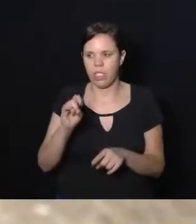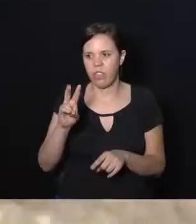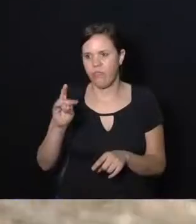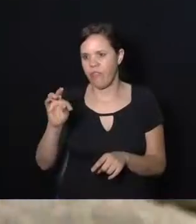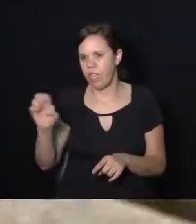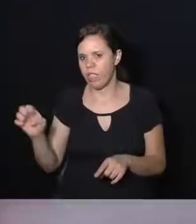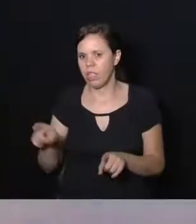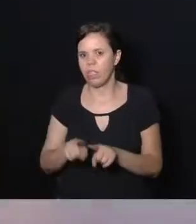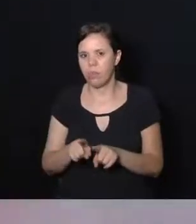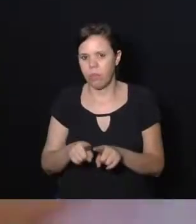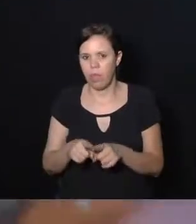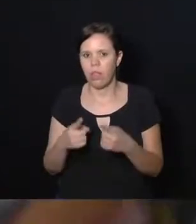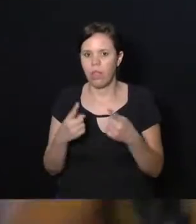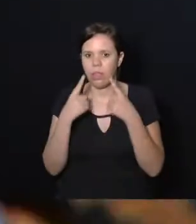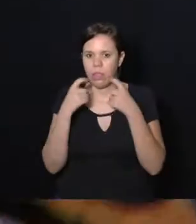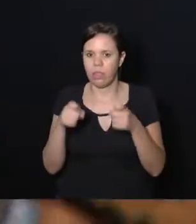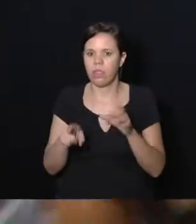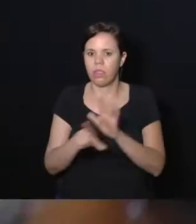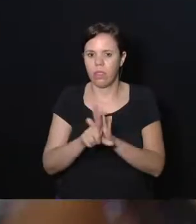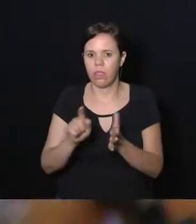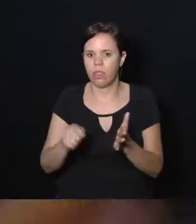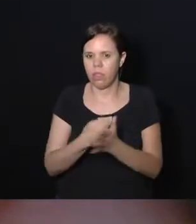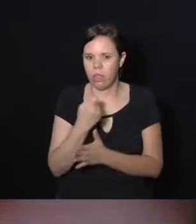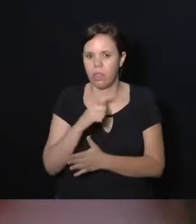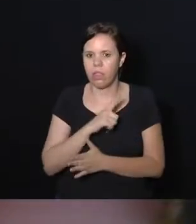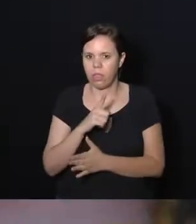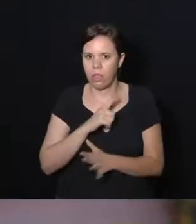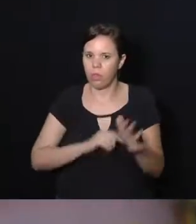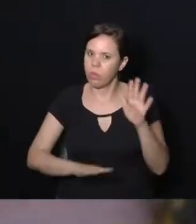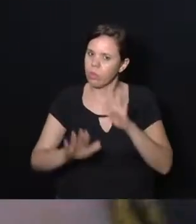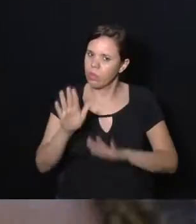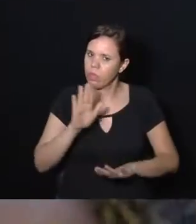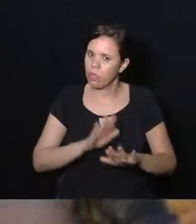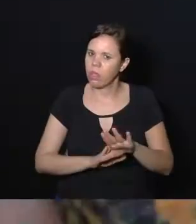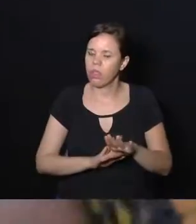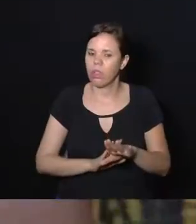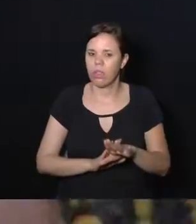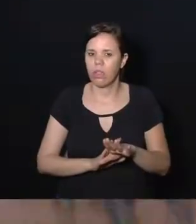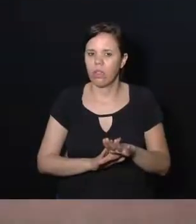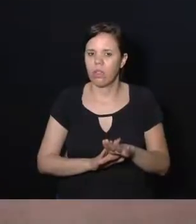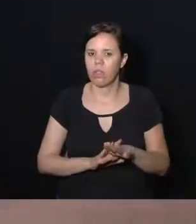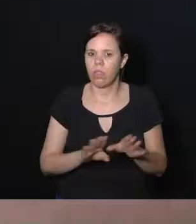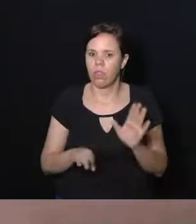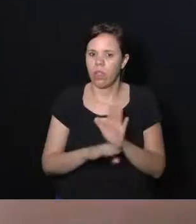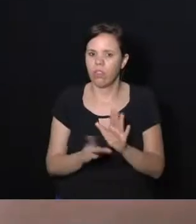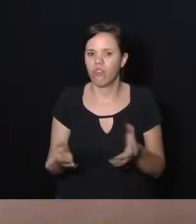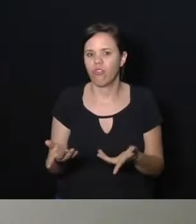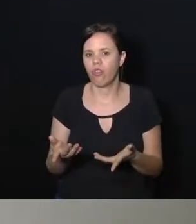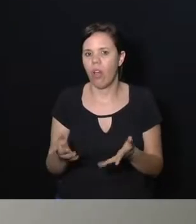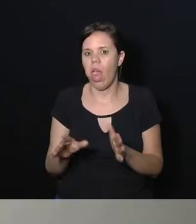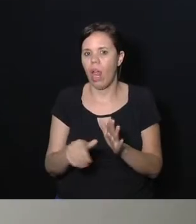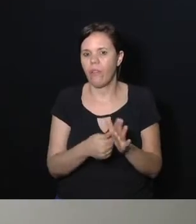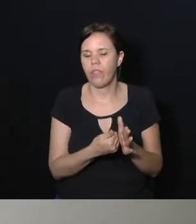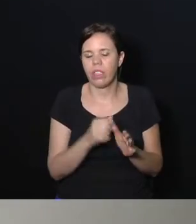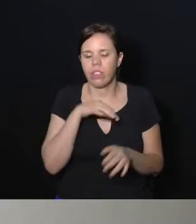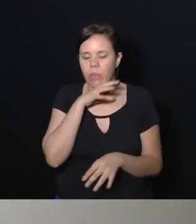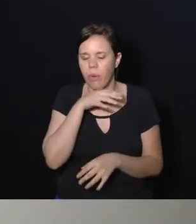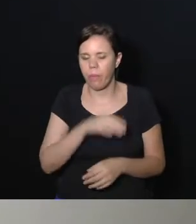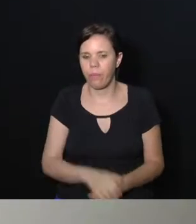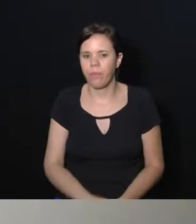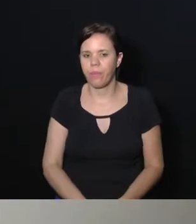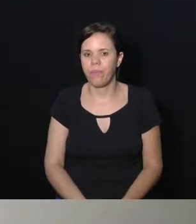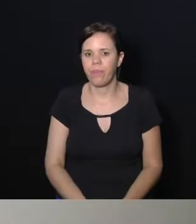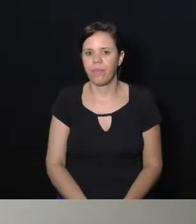desde que seja de forma legalizada, né? A gente tem que tomar muito cuidado e não estar contribuindo com o tráfico de animais.